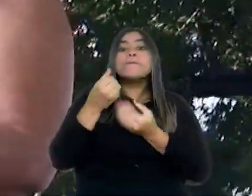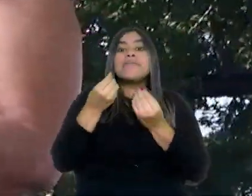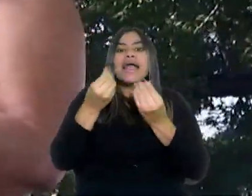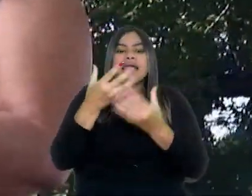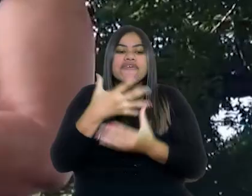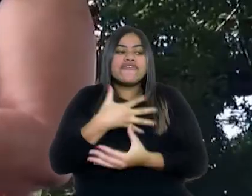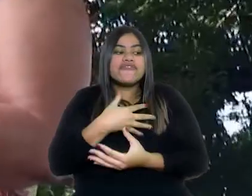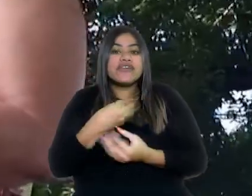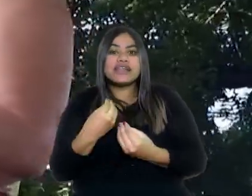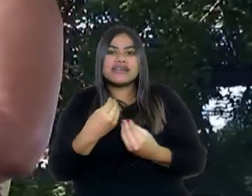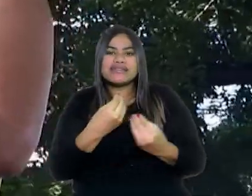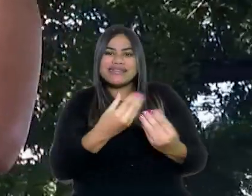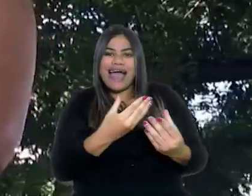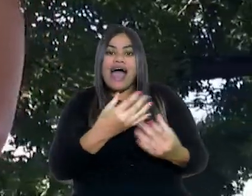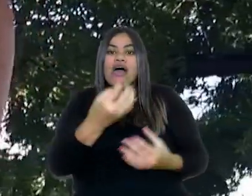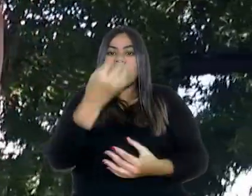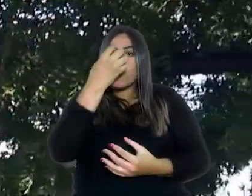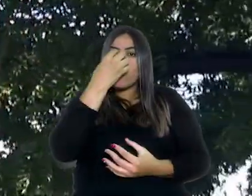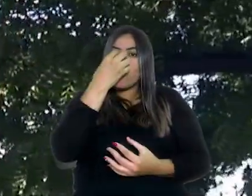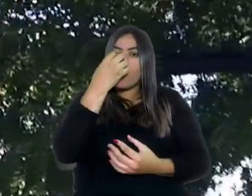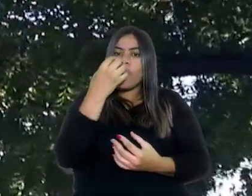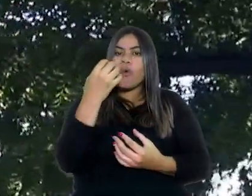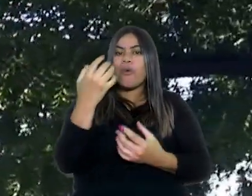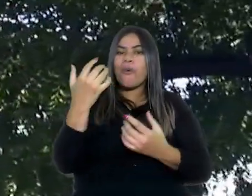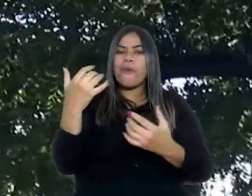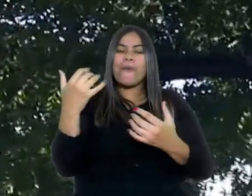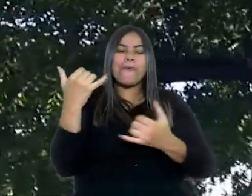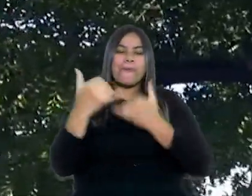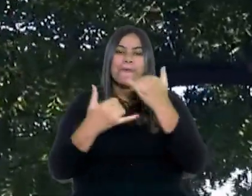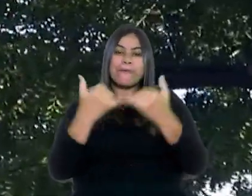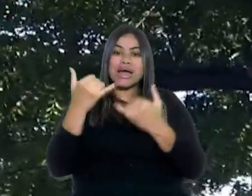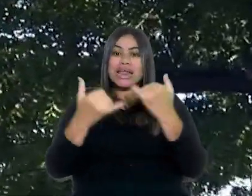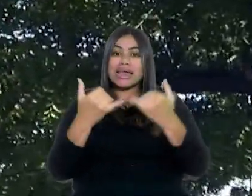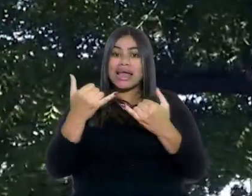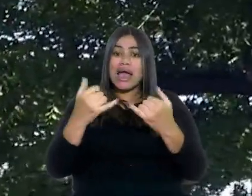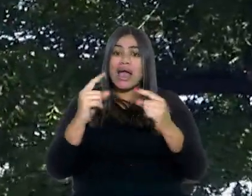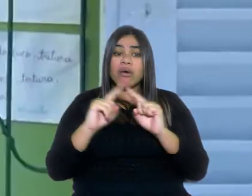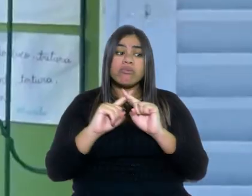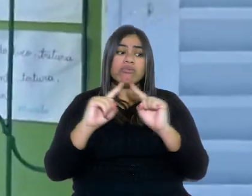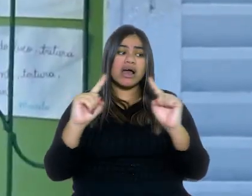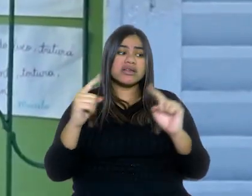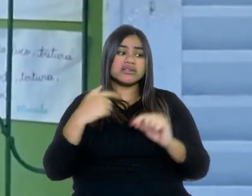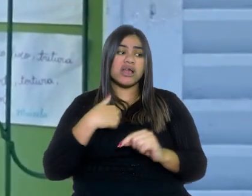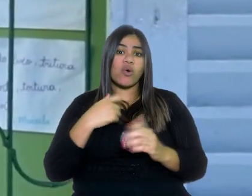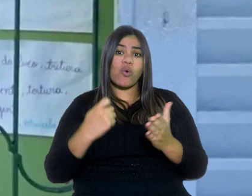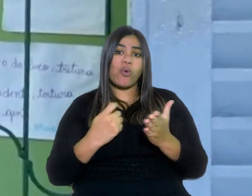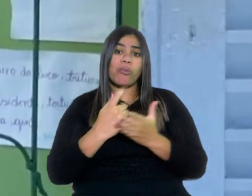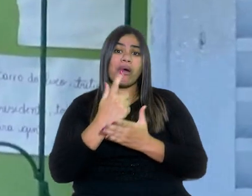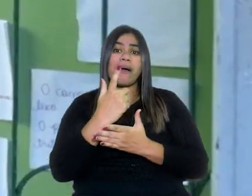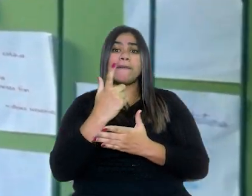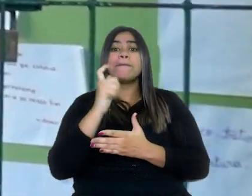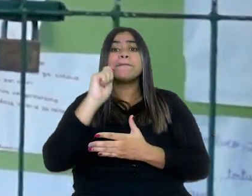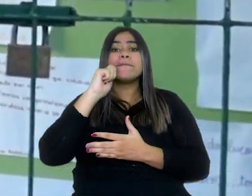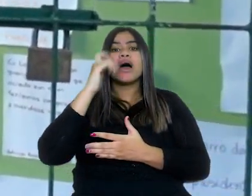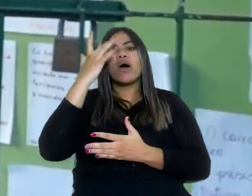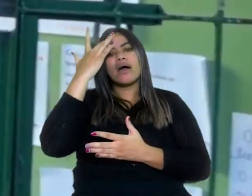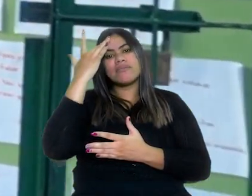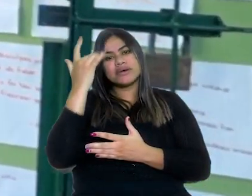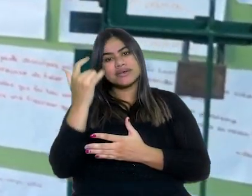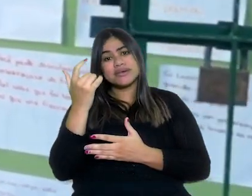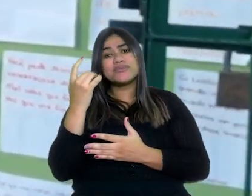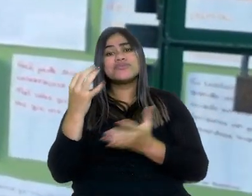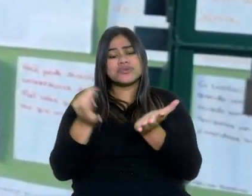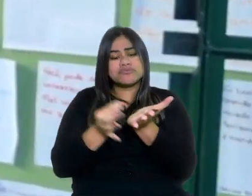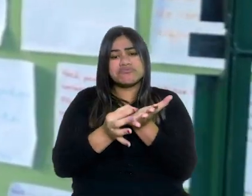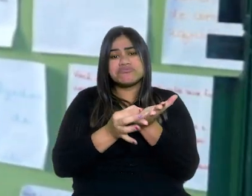10 cruzeiros. Disse-me que era para Vera ir no circo, mas eu vou deixar o dinheiro para comprar pão amanhã, porque